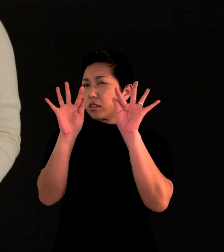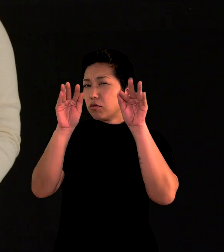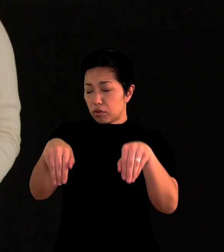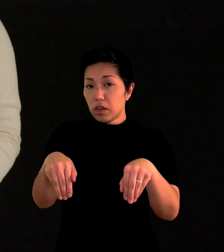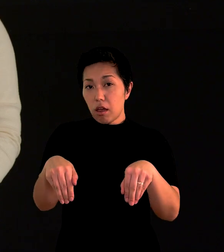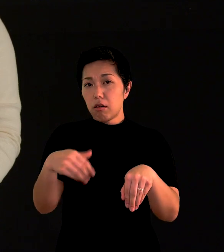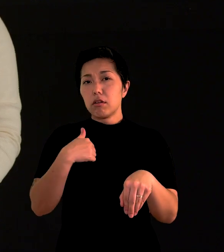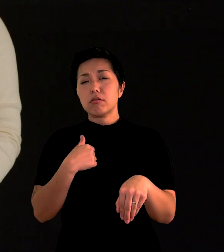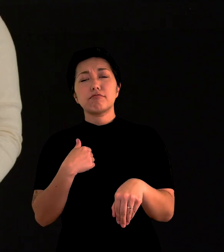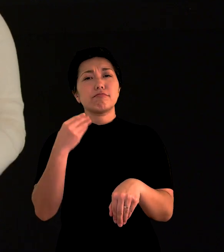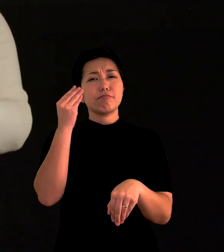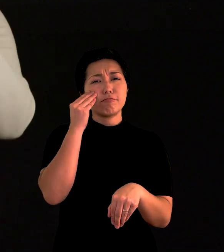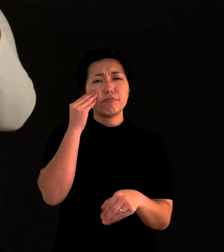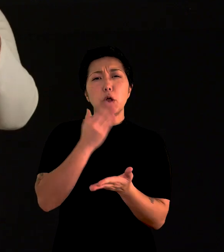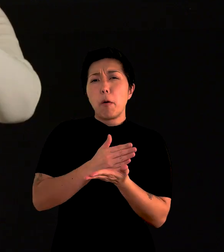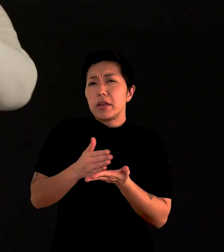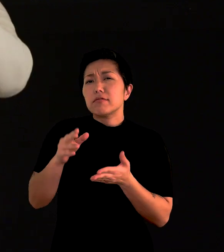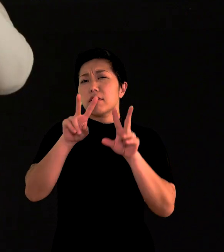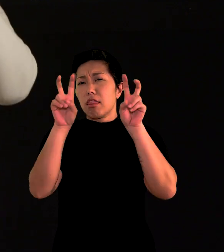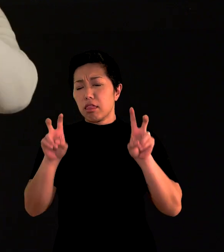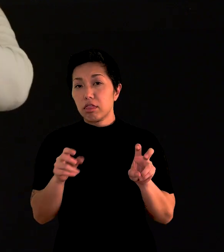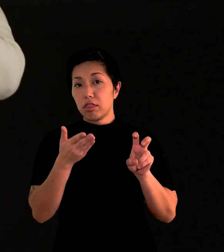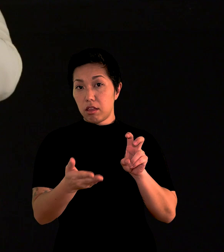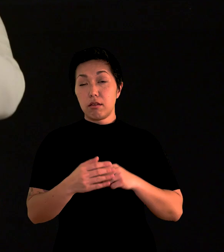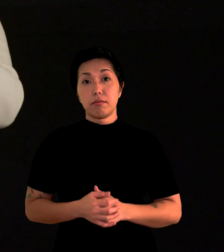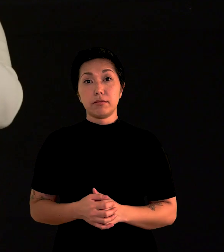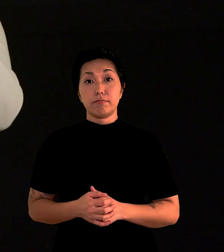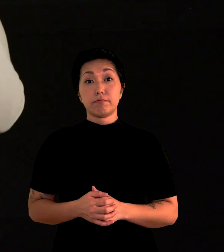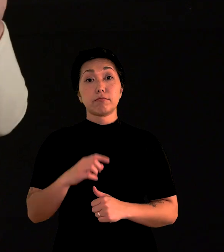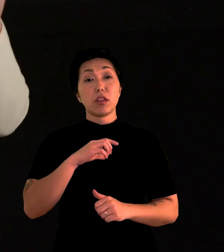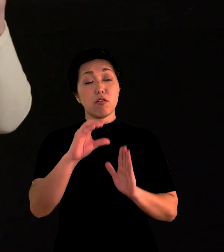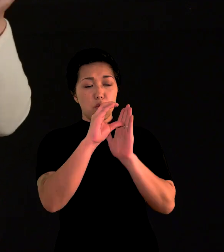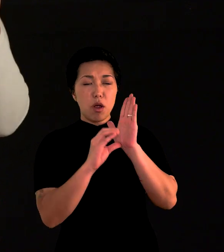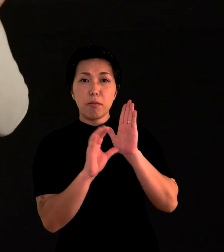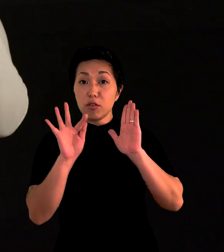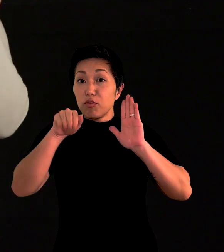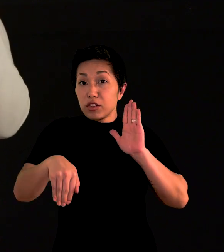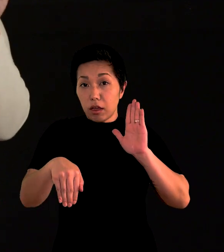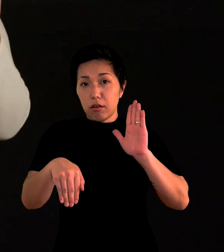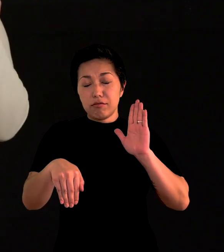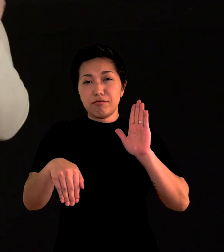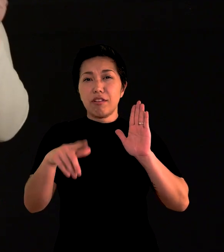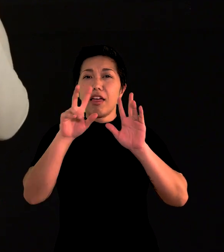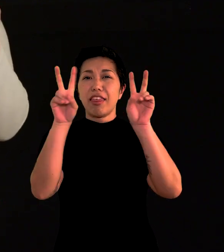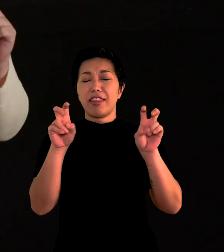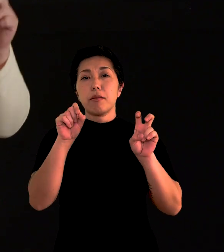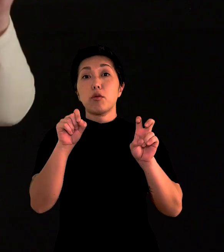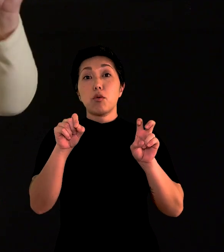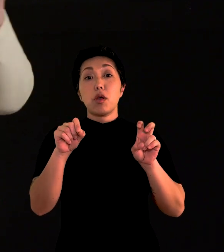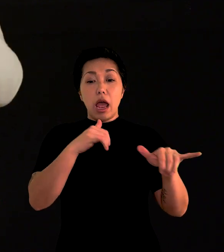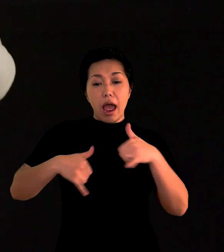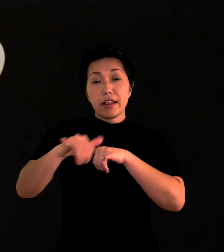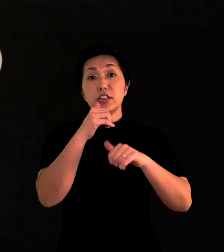minha dissertação, mesmo sem tateando ainda essa temática, um dos subitens do capítulo final